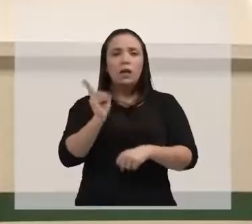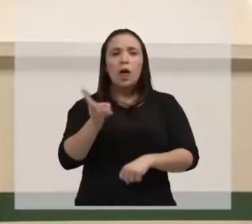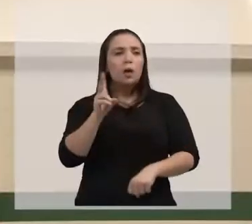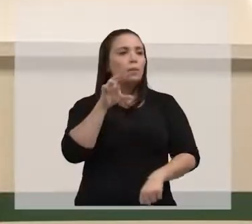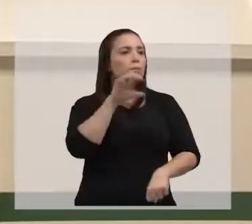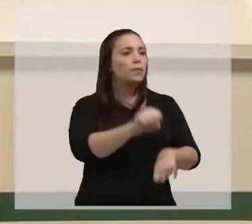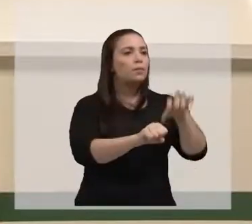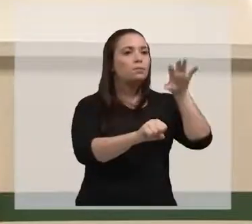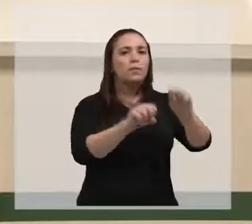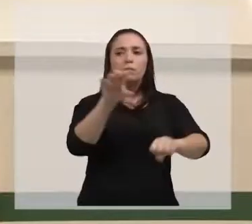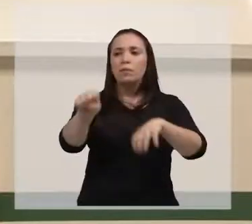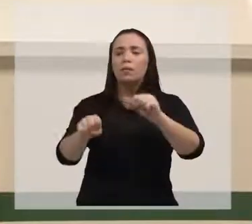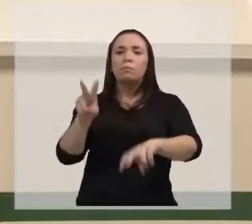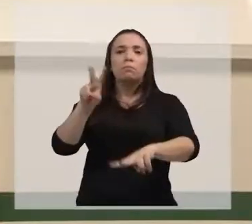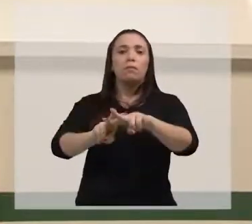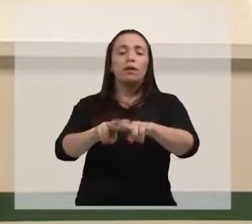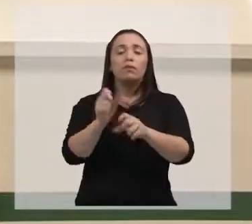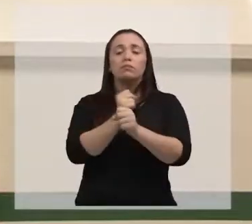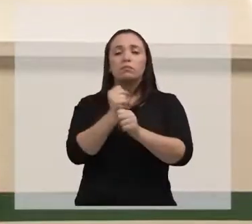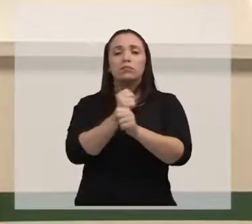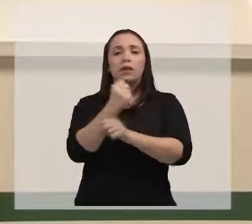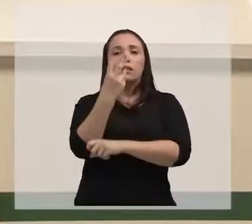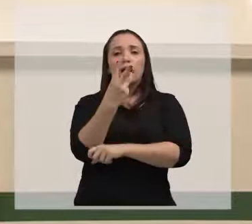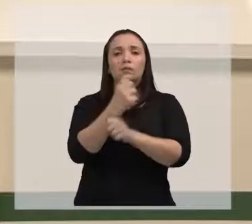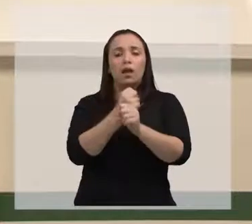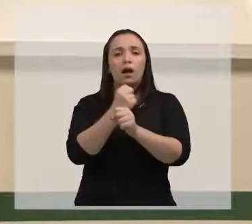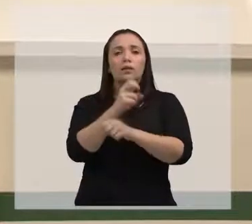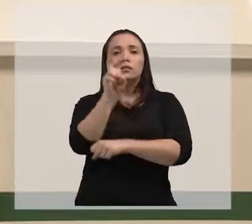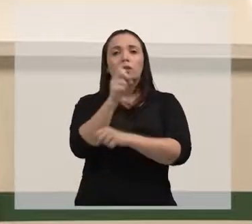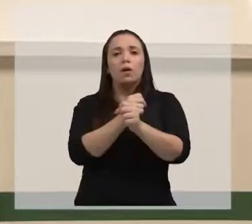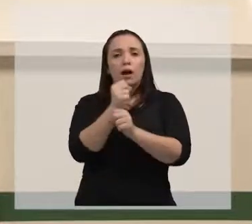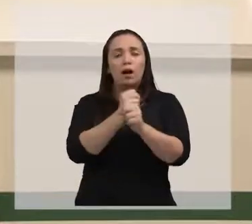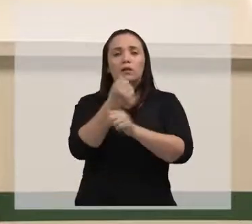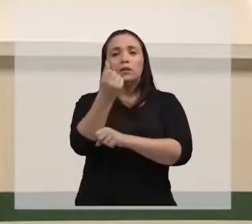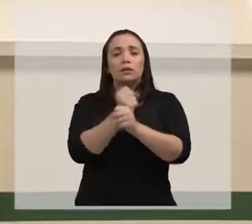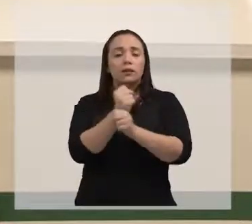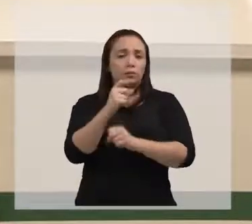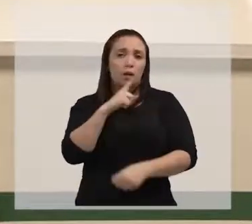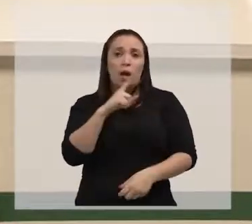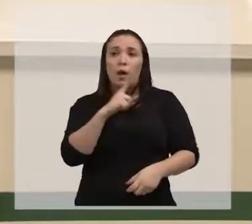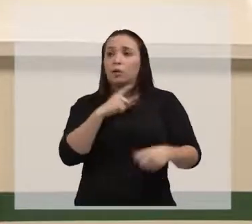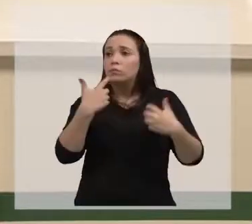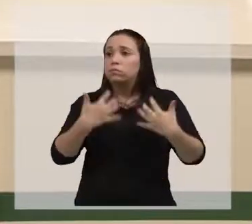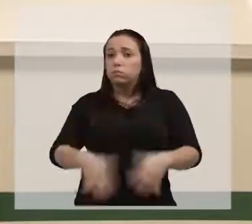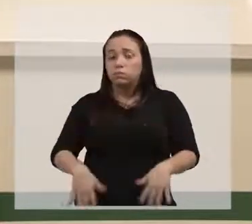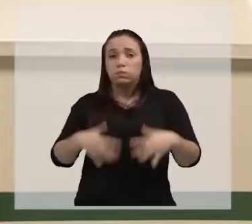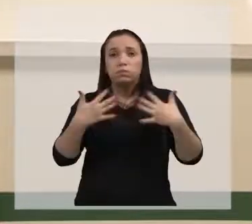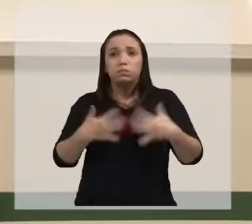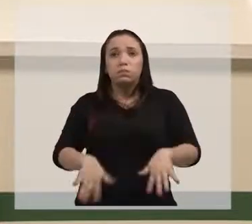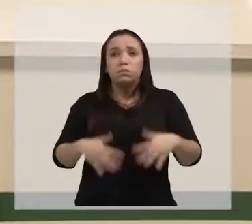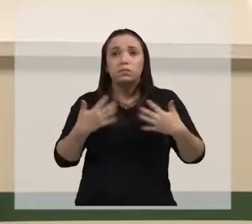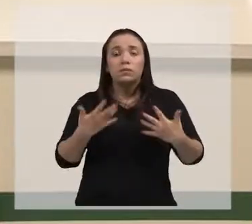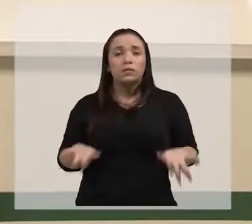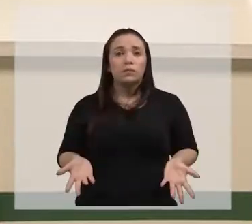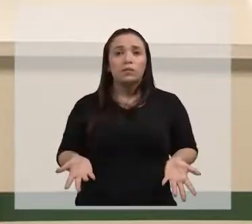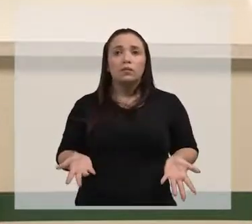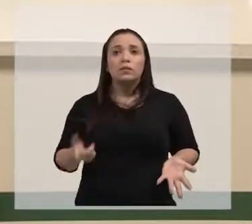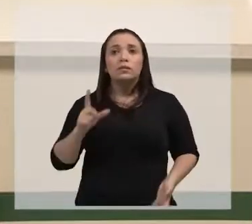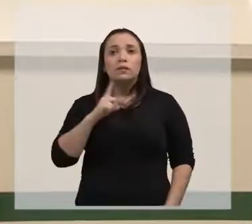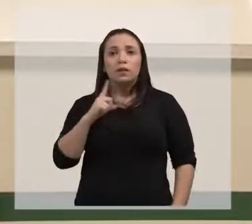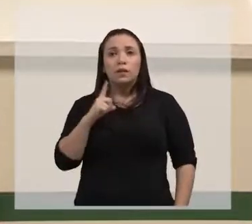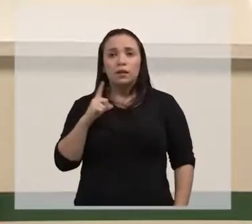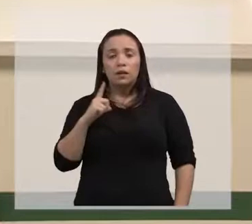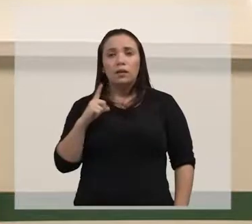nosso país e mantêm preso 2, 3 anos, 5, 6 anos sem nenhum julgamento? Muitos. Hã? Tem um agora que... Tem vários